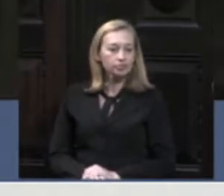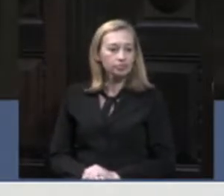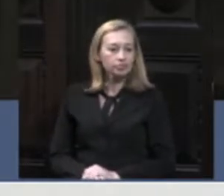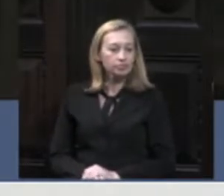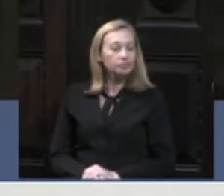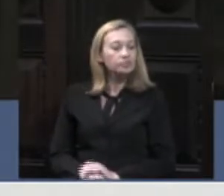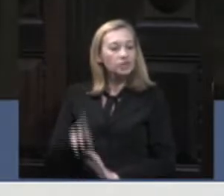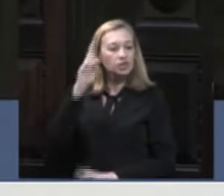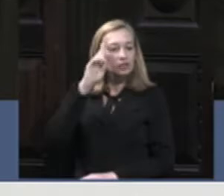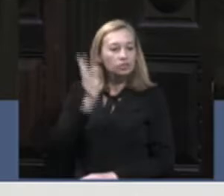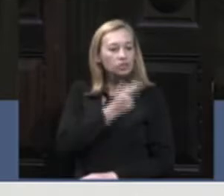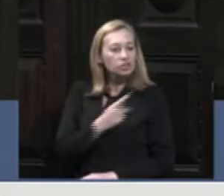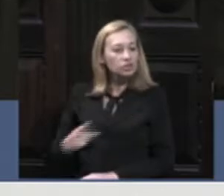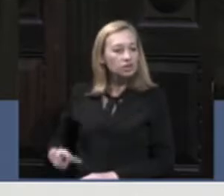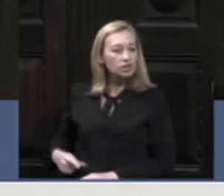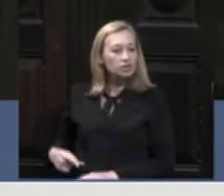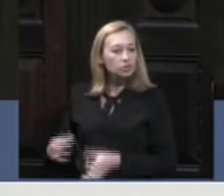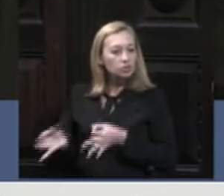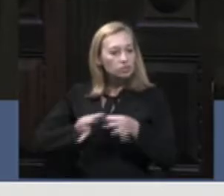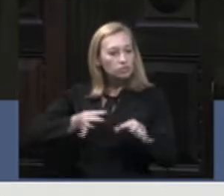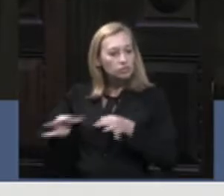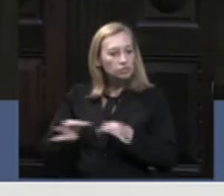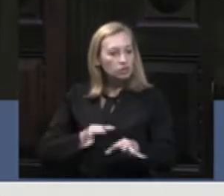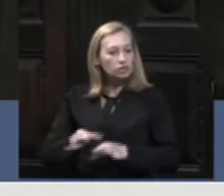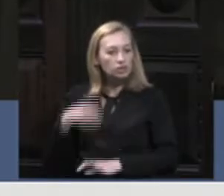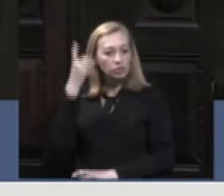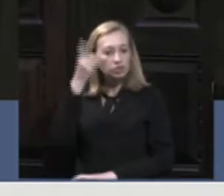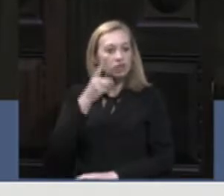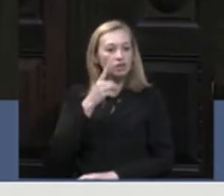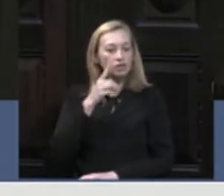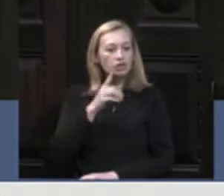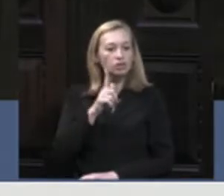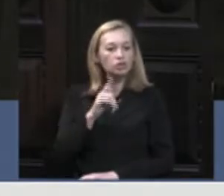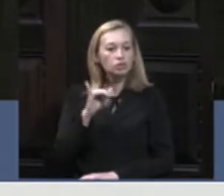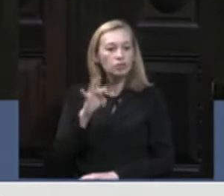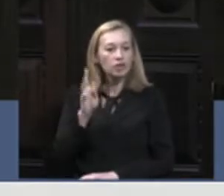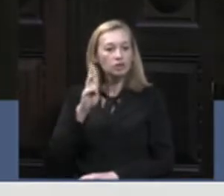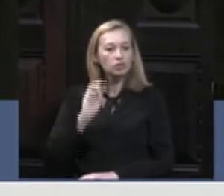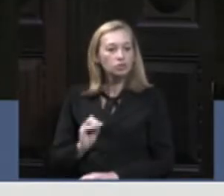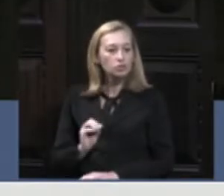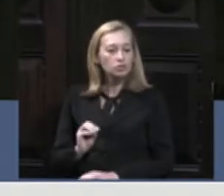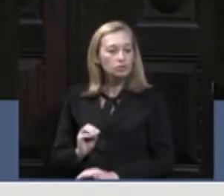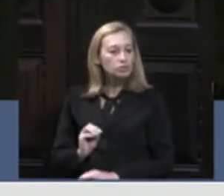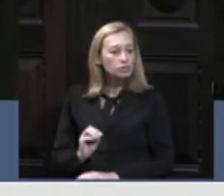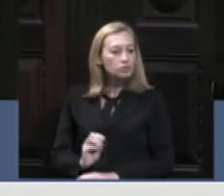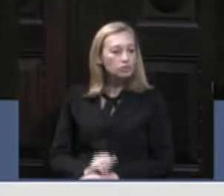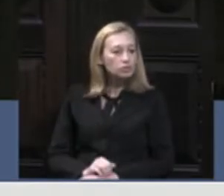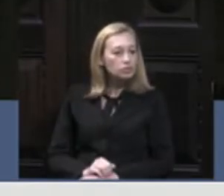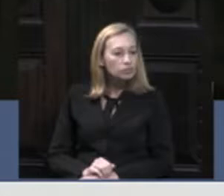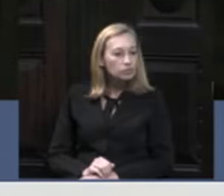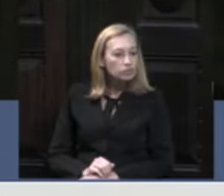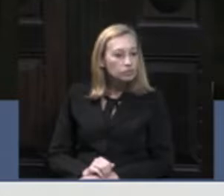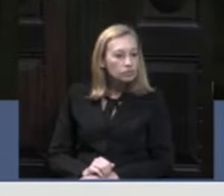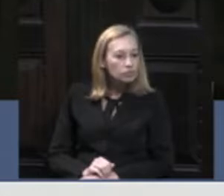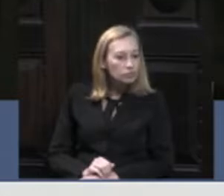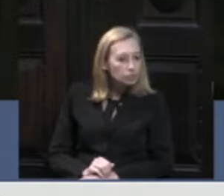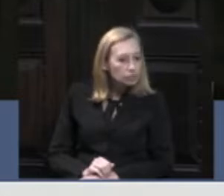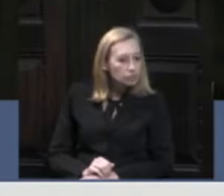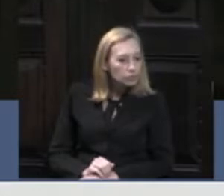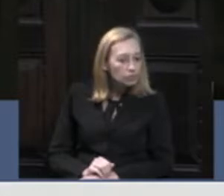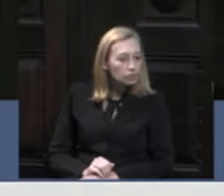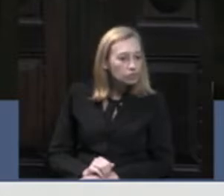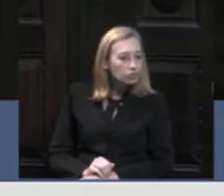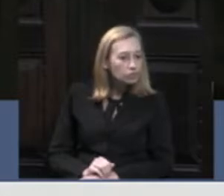Senhor presidente, o projeto do deputado Gilberto Palmares, ele